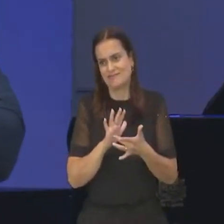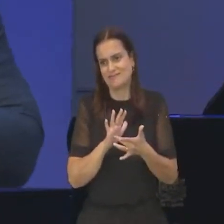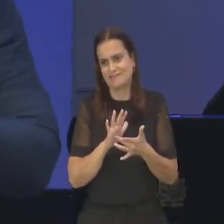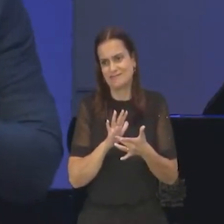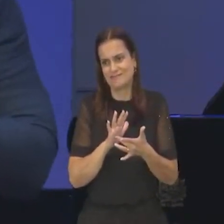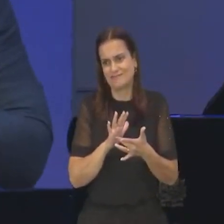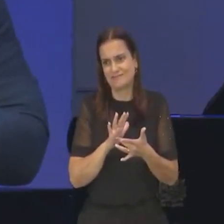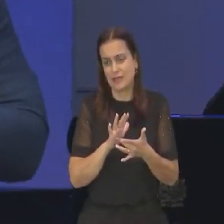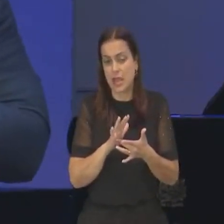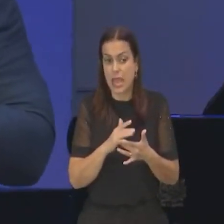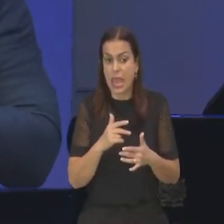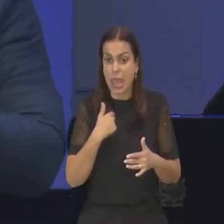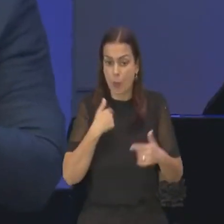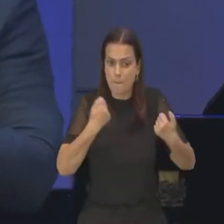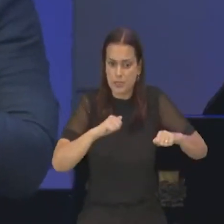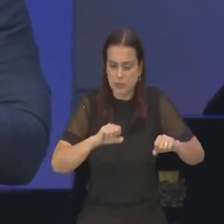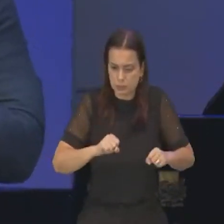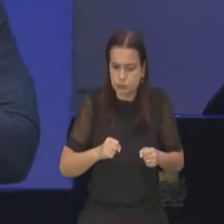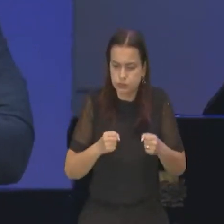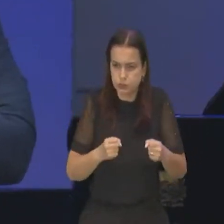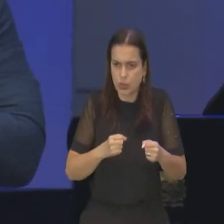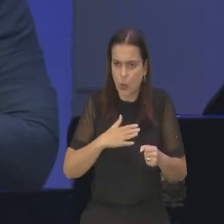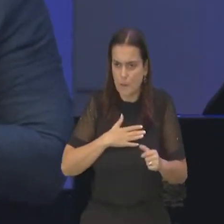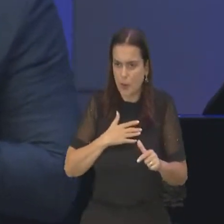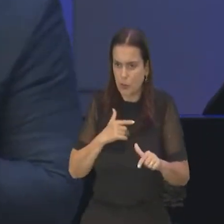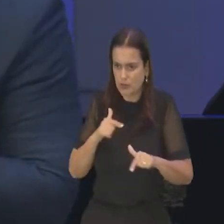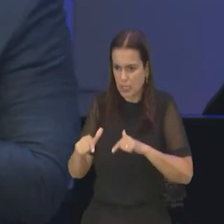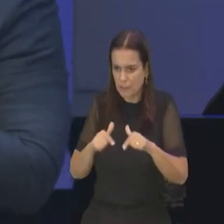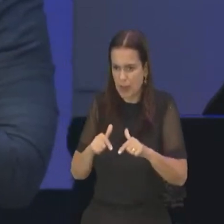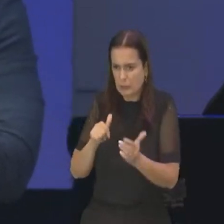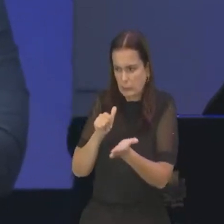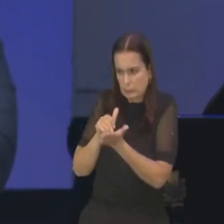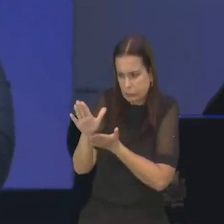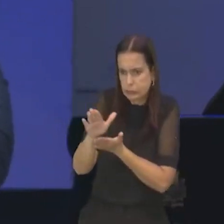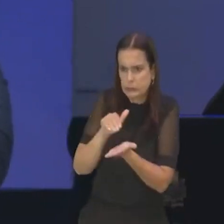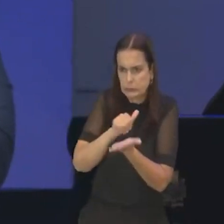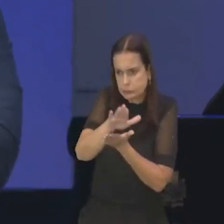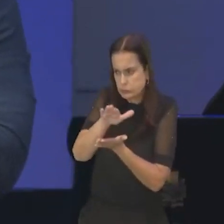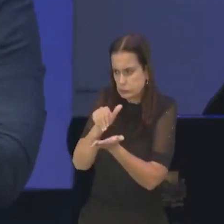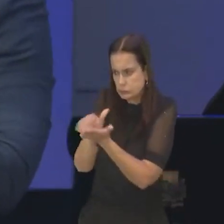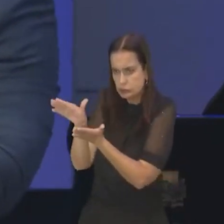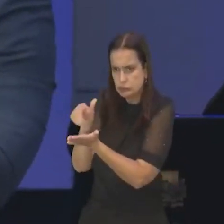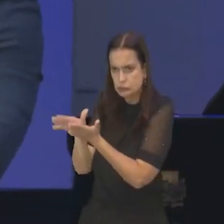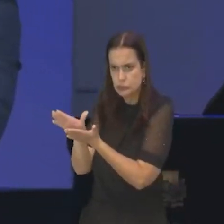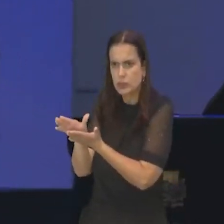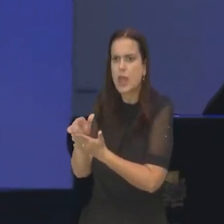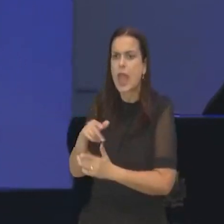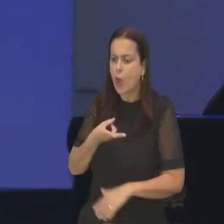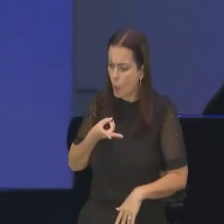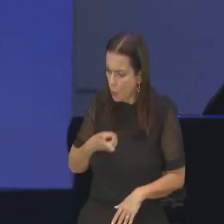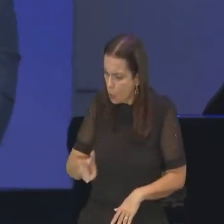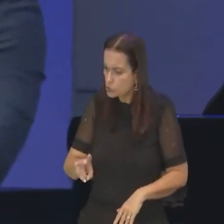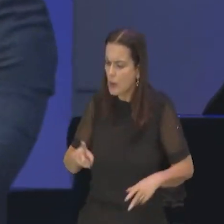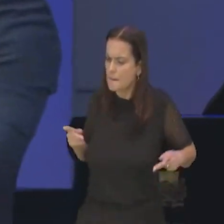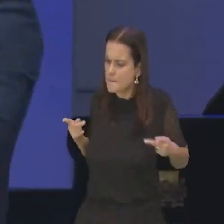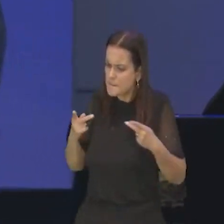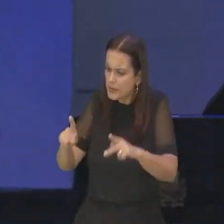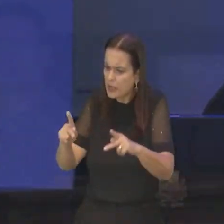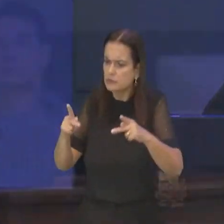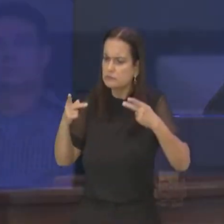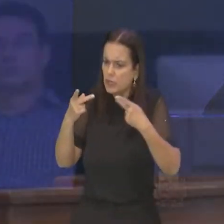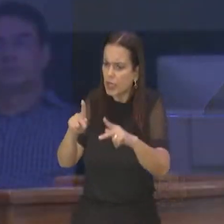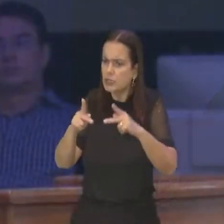vou passar do meu trabalho, mesmo que eu seja despedido, mesmo que eu seja transferido para uma outra repartição ou para outro